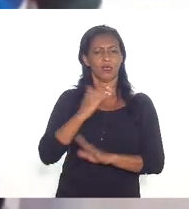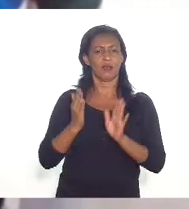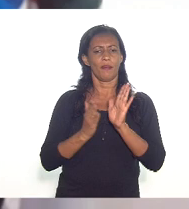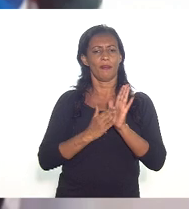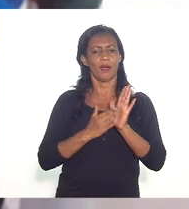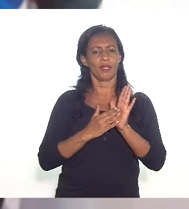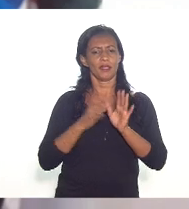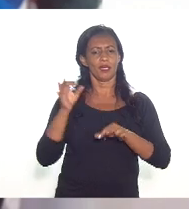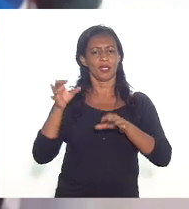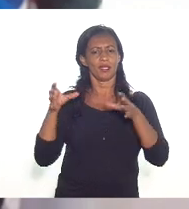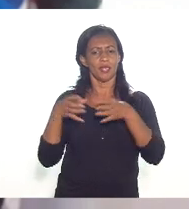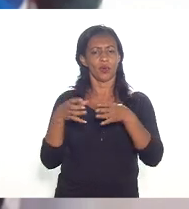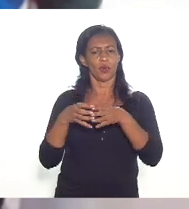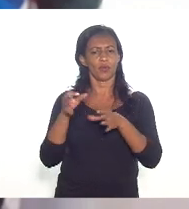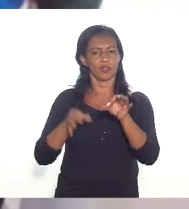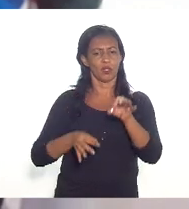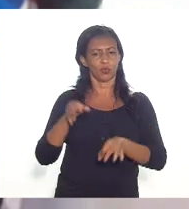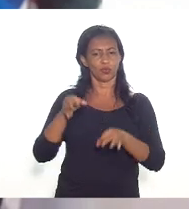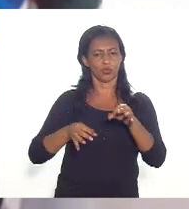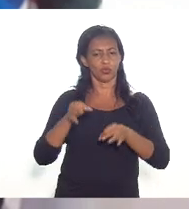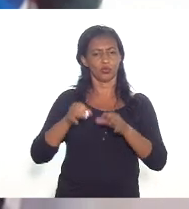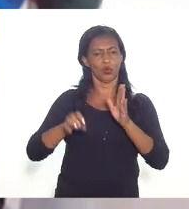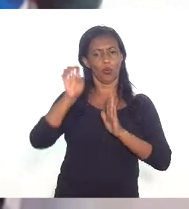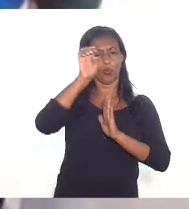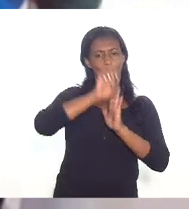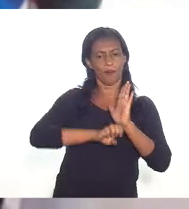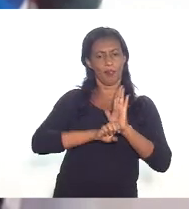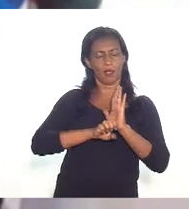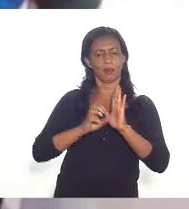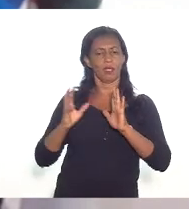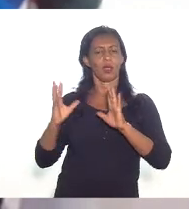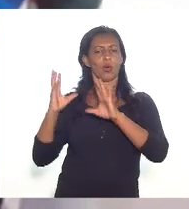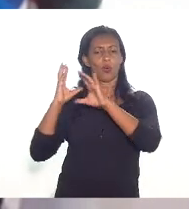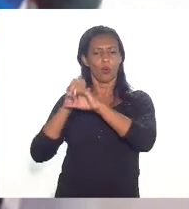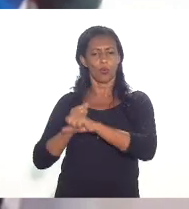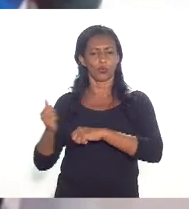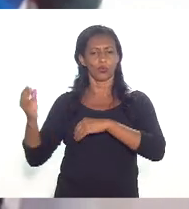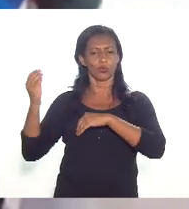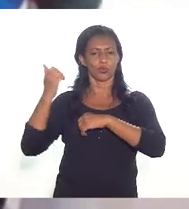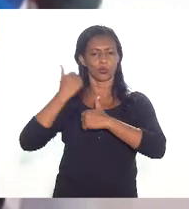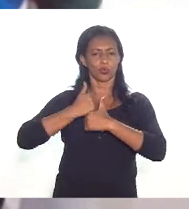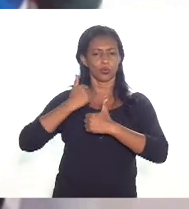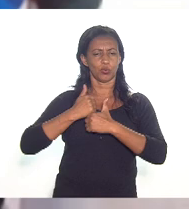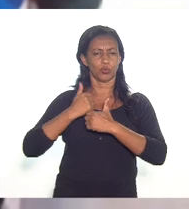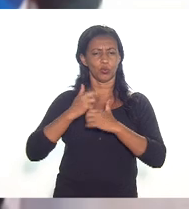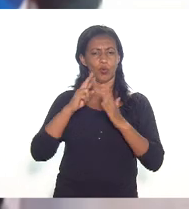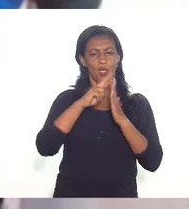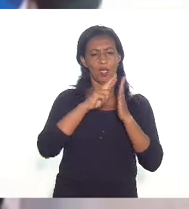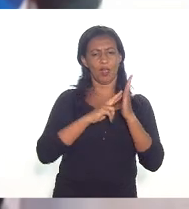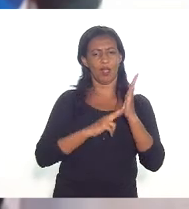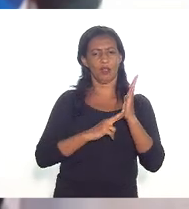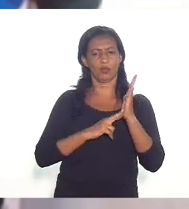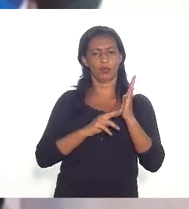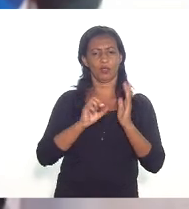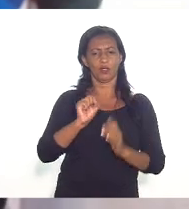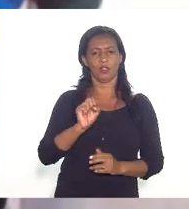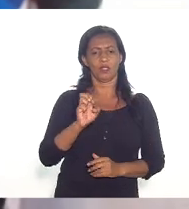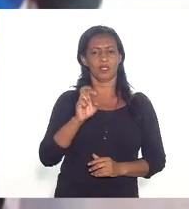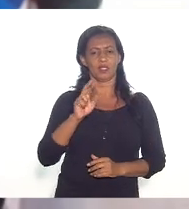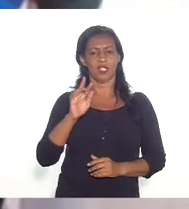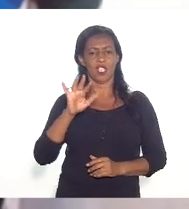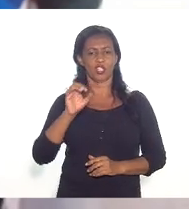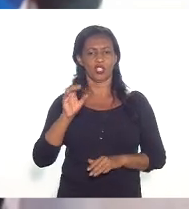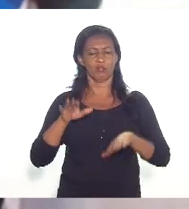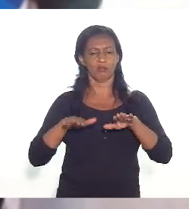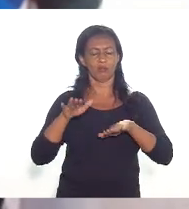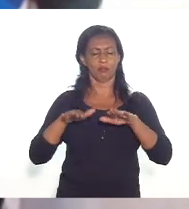Constituição e Justiça pela constitucionalidade com emendas, concluindo por substitutivo. Deputado relator, deputado doutor Serginho. Pendendo